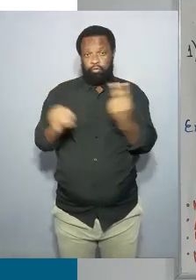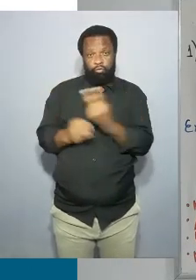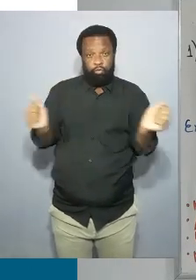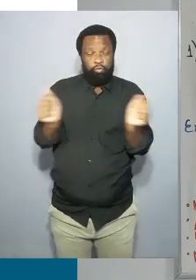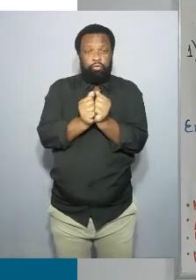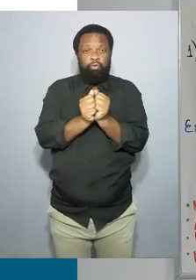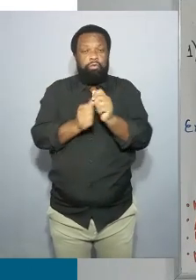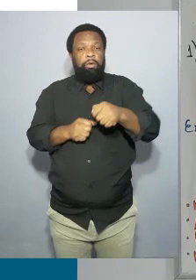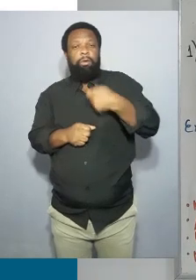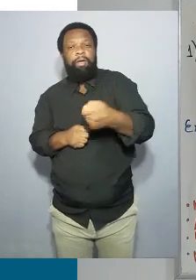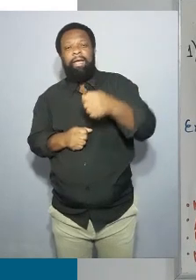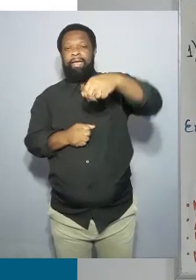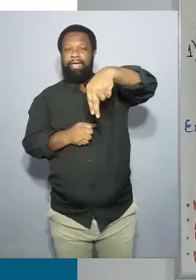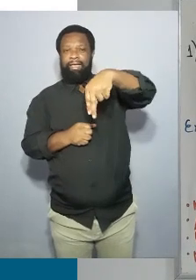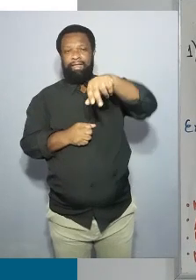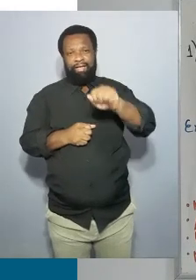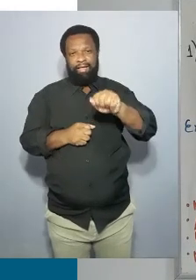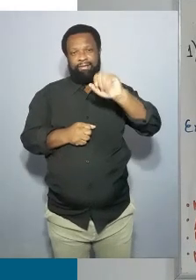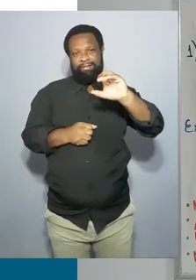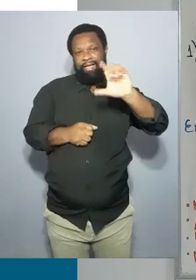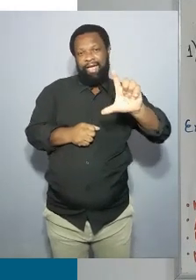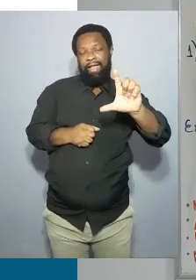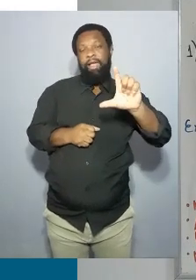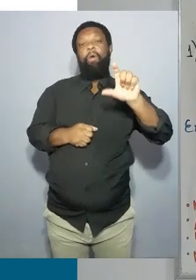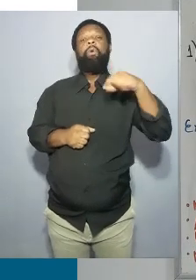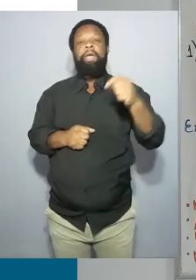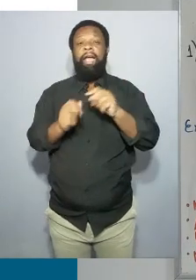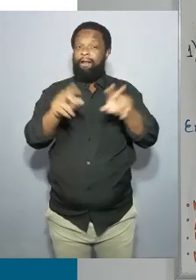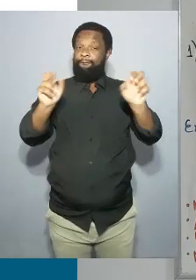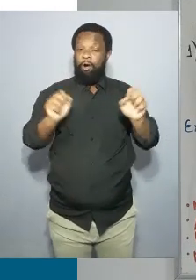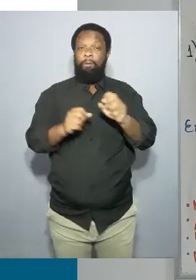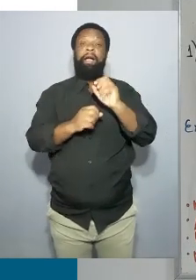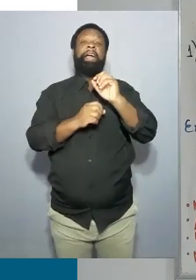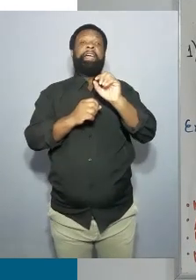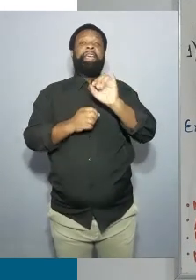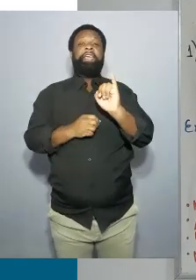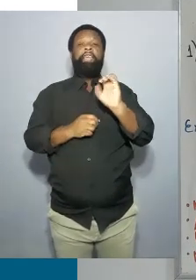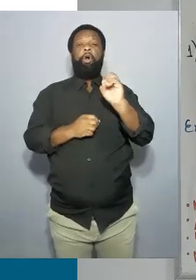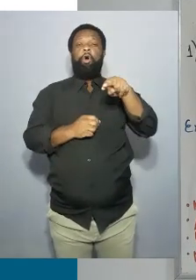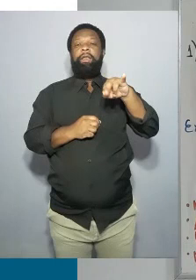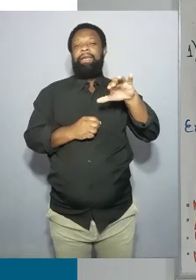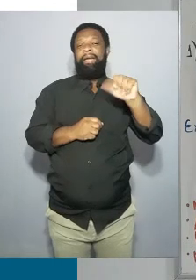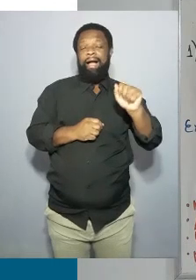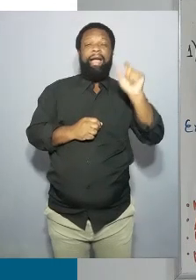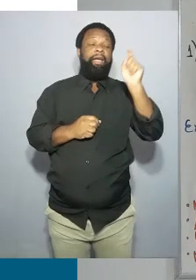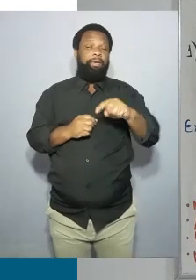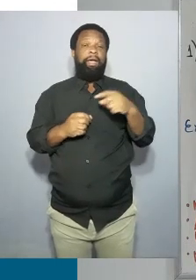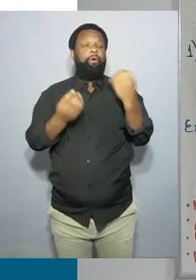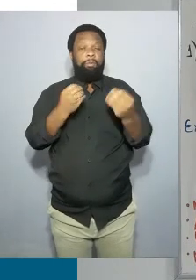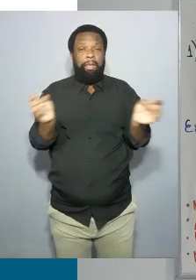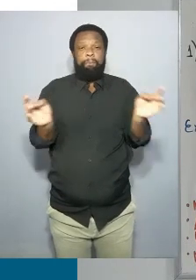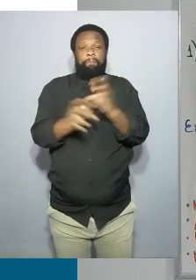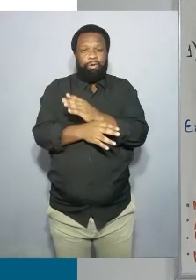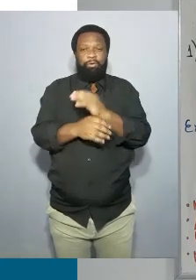né, o NaCl, isso daqui. Então, é uma fórmula iônica, uma maneira de nós representarmos o